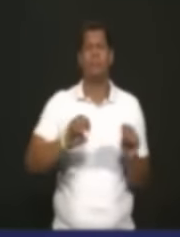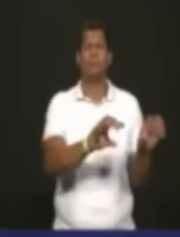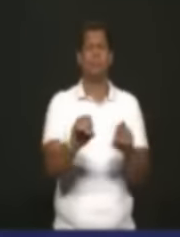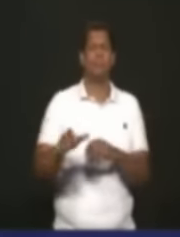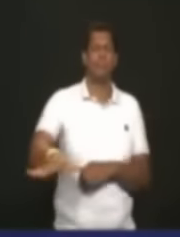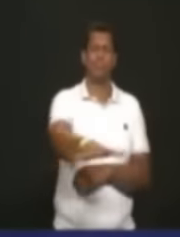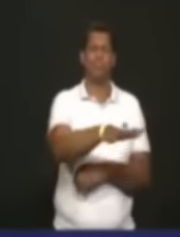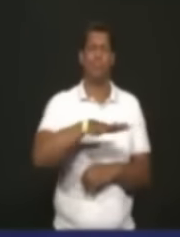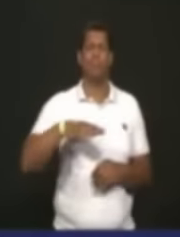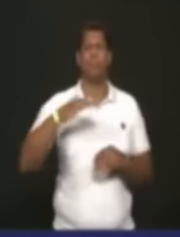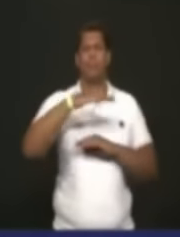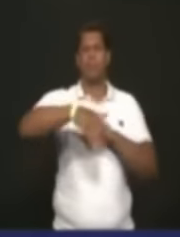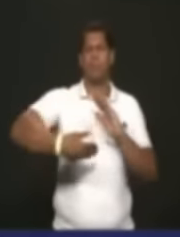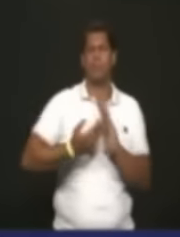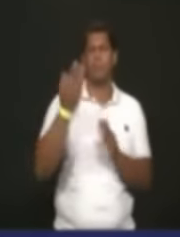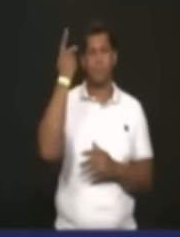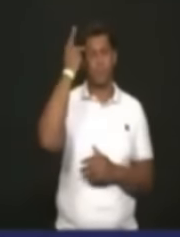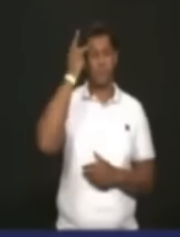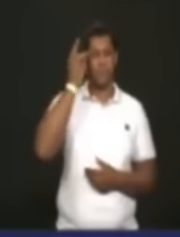nossa cidade de São Paulo.